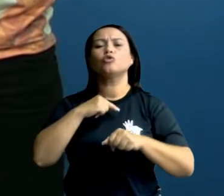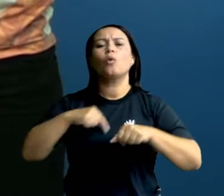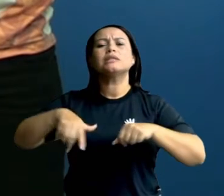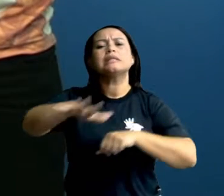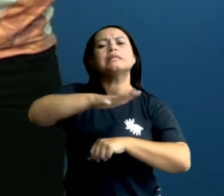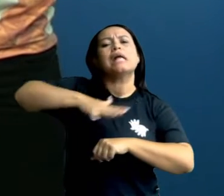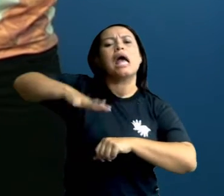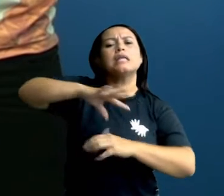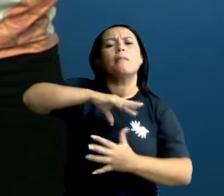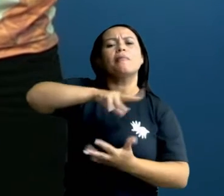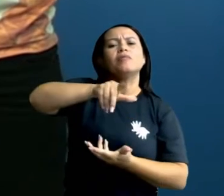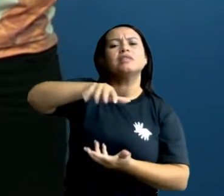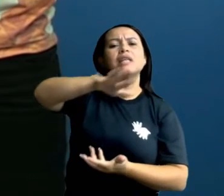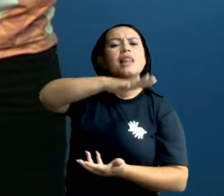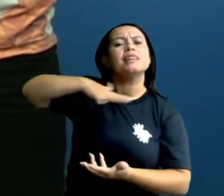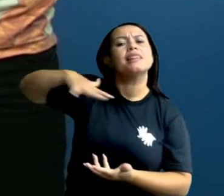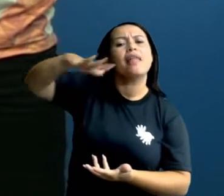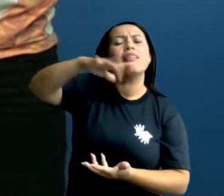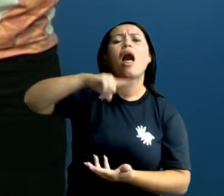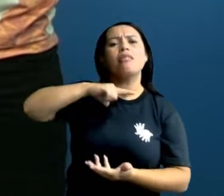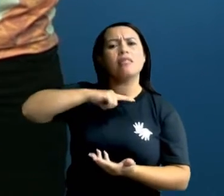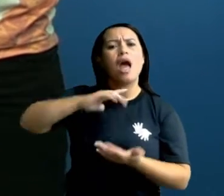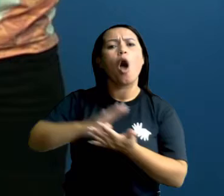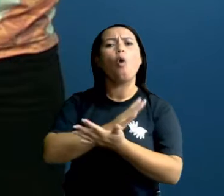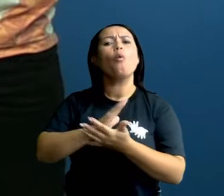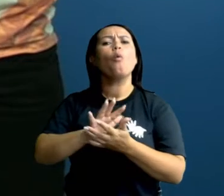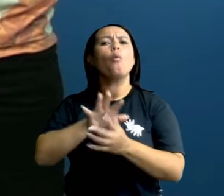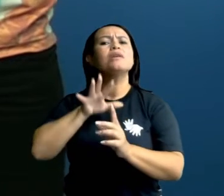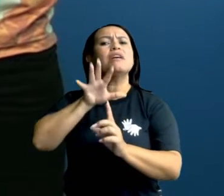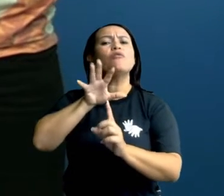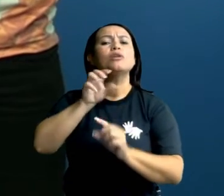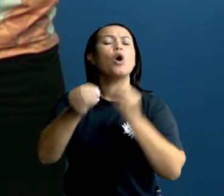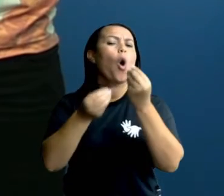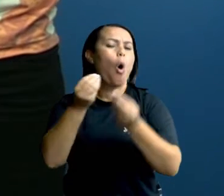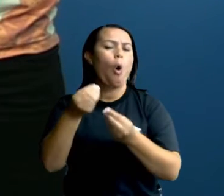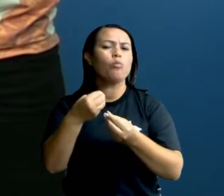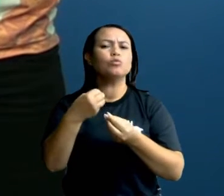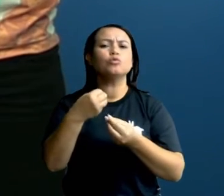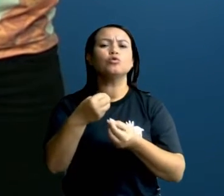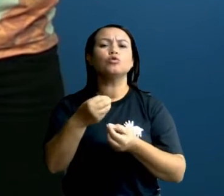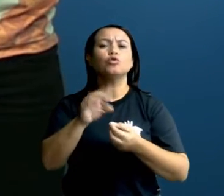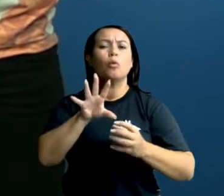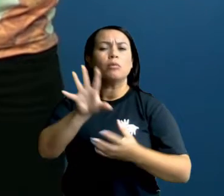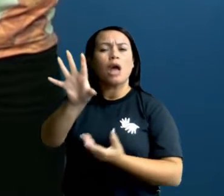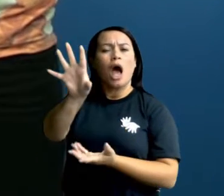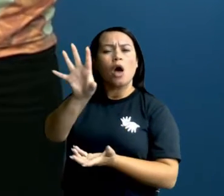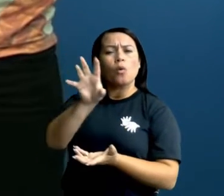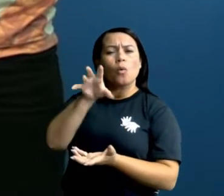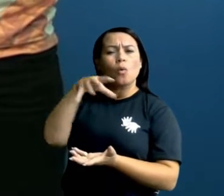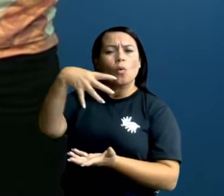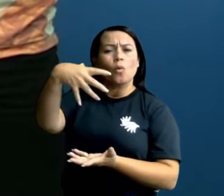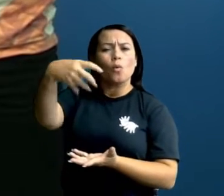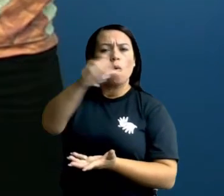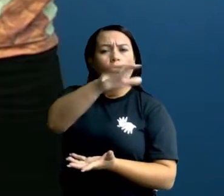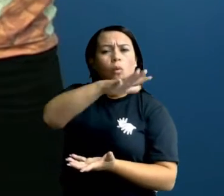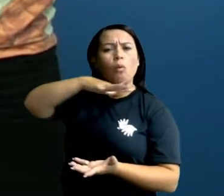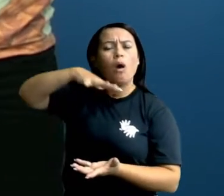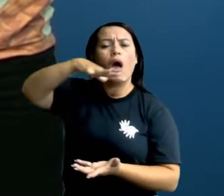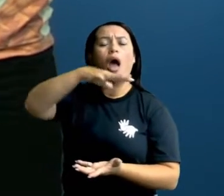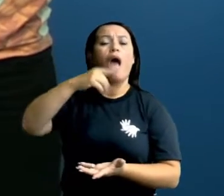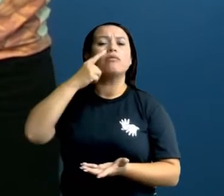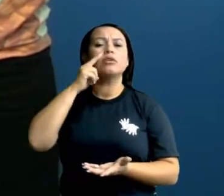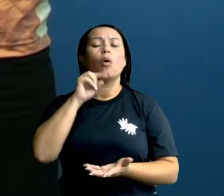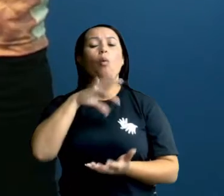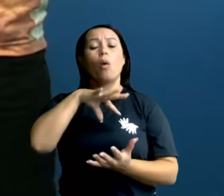Terra acabam sofrendo uma influência, né, das forças que atuam no nosso planeta, inclusive a inércia. Então, assim,